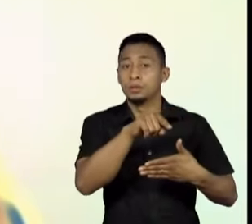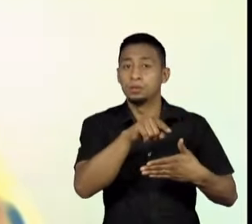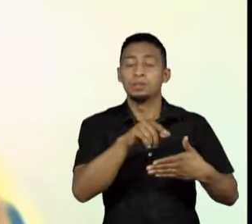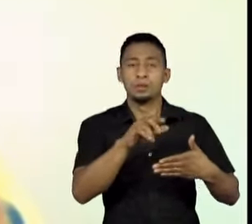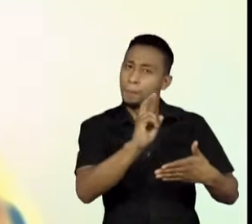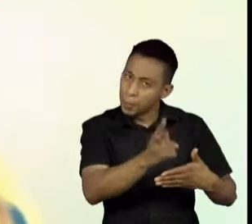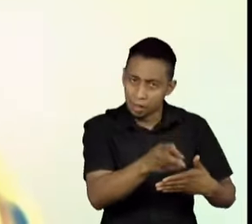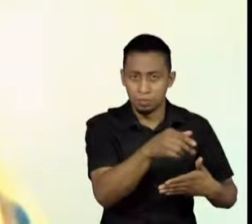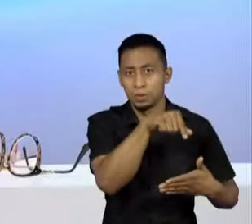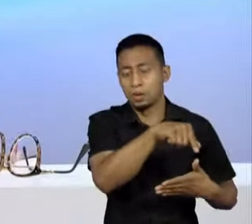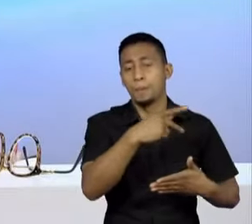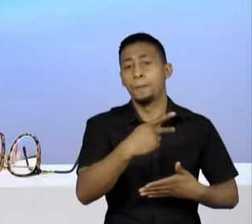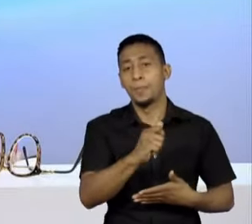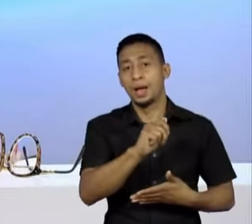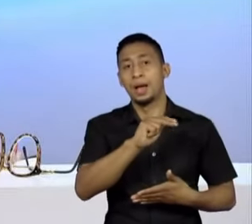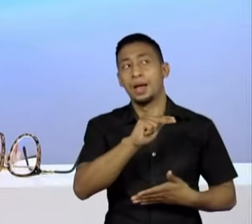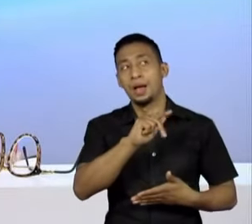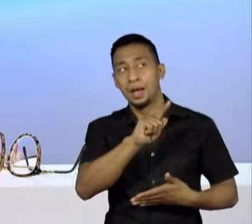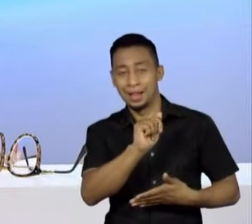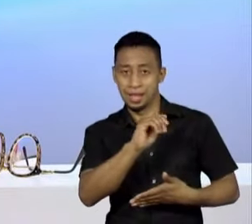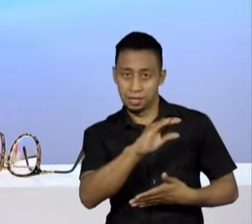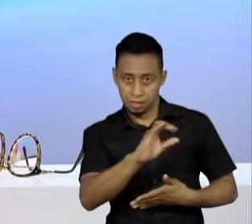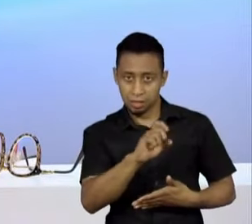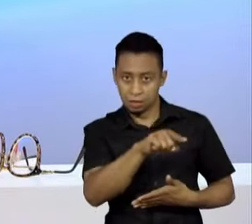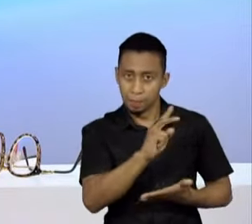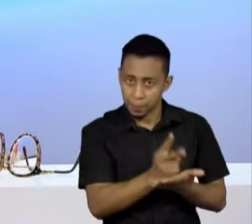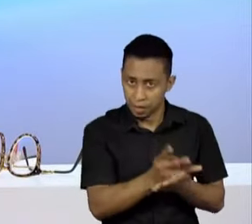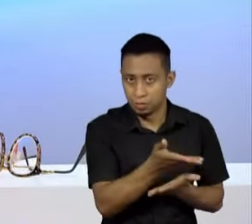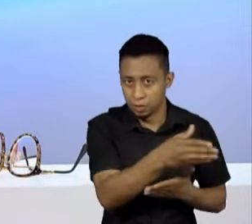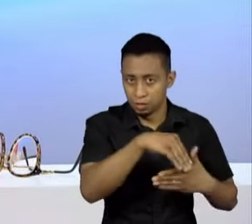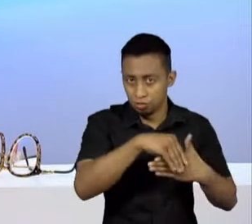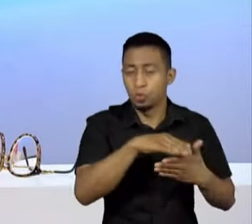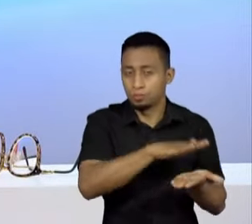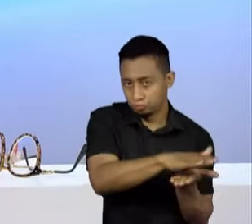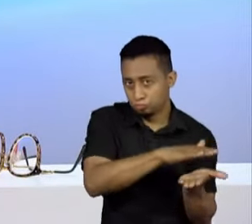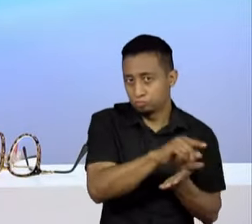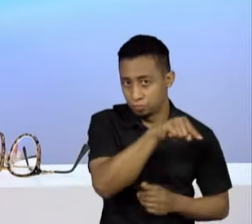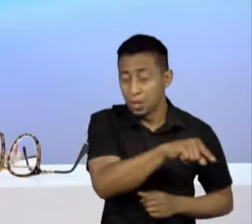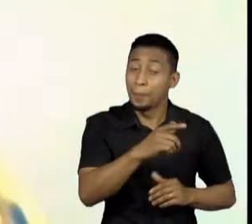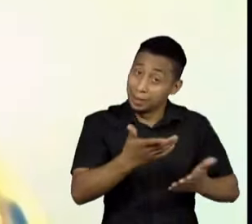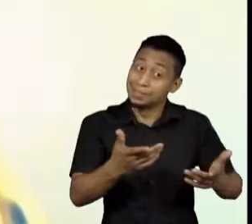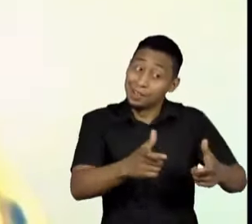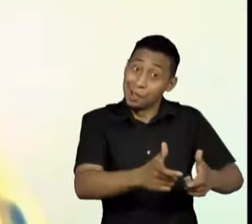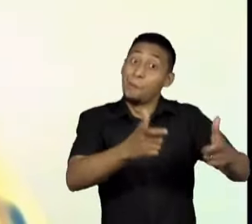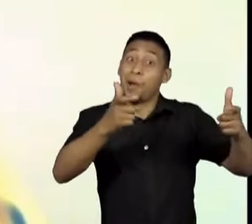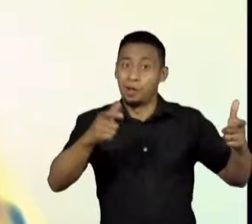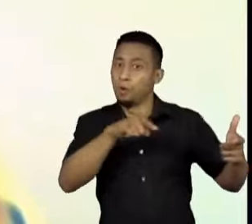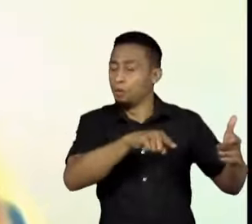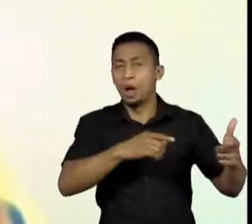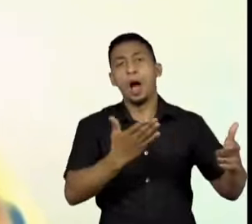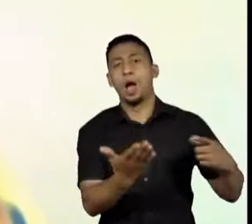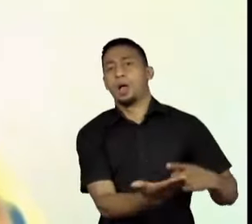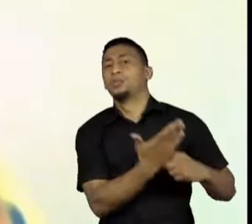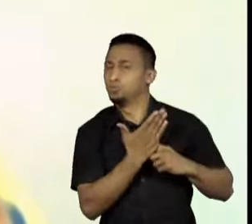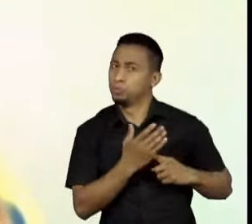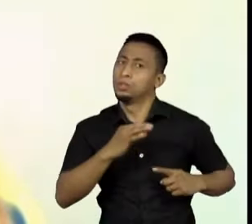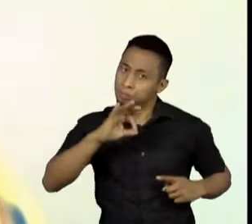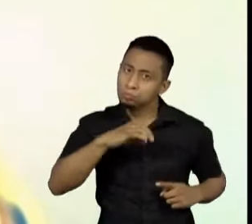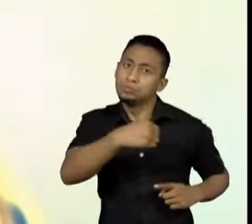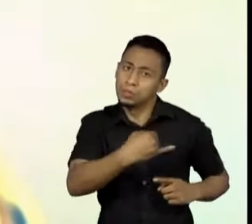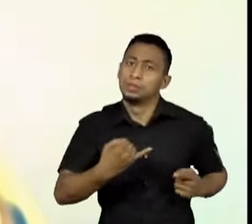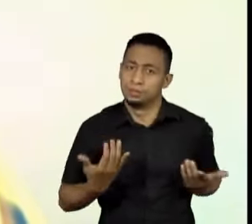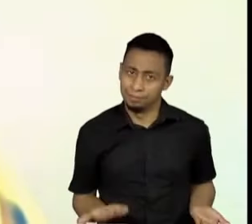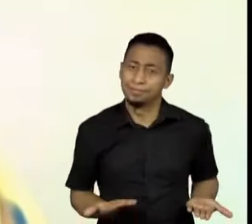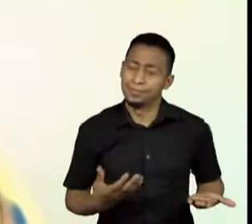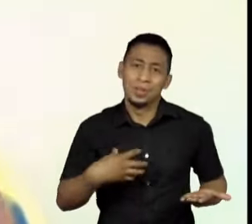com a Palas hoje. Sem sombra de dúvida, faz uma diferença muito grande. A Palas tem um outro sistema